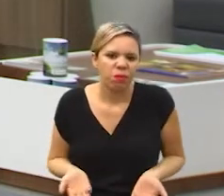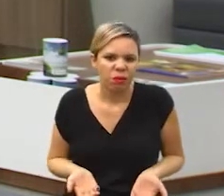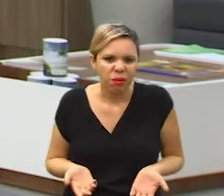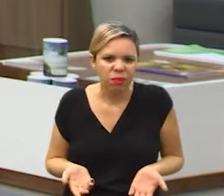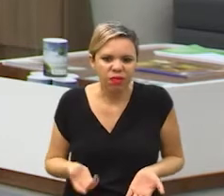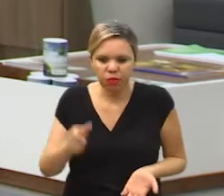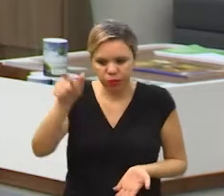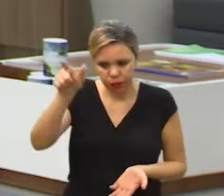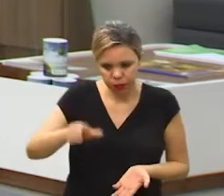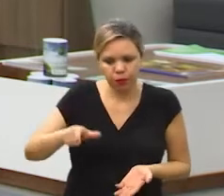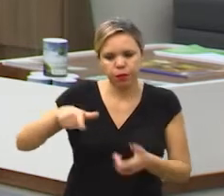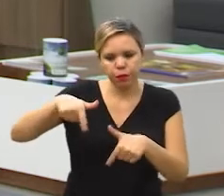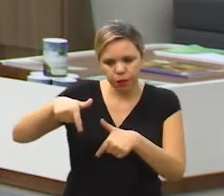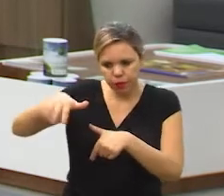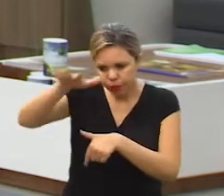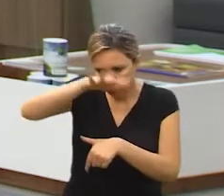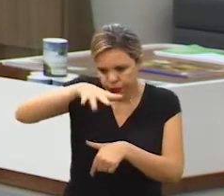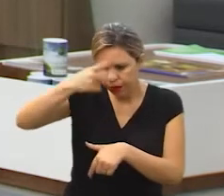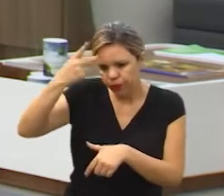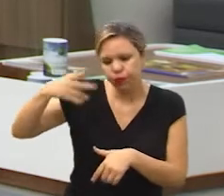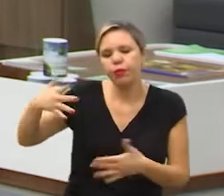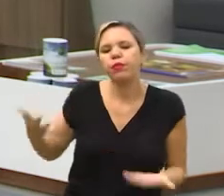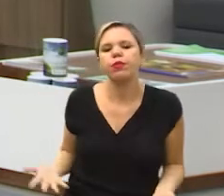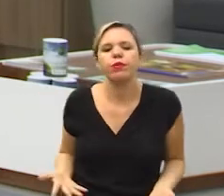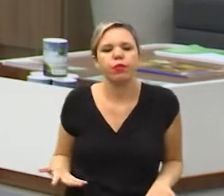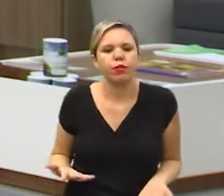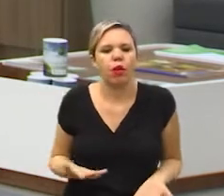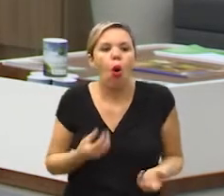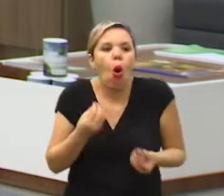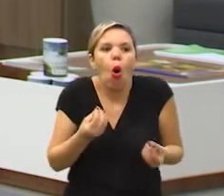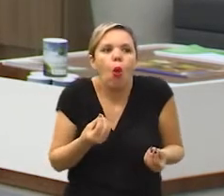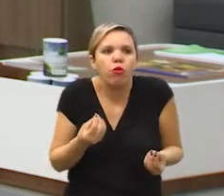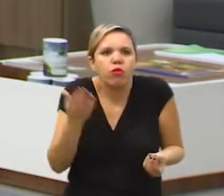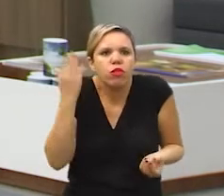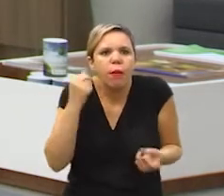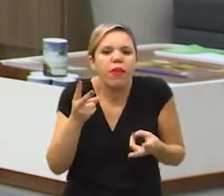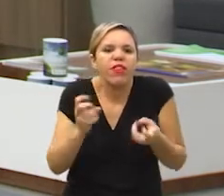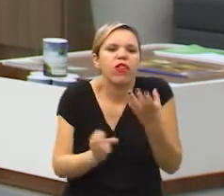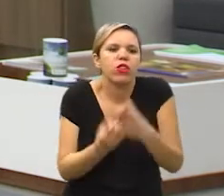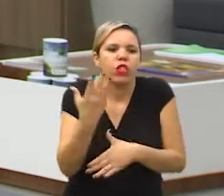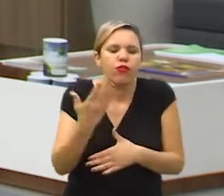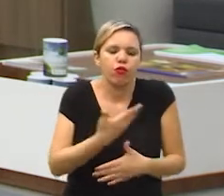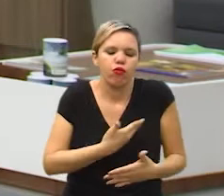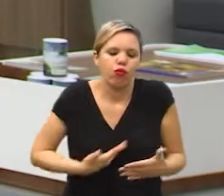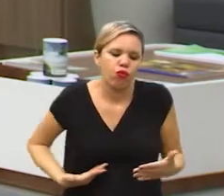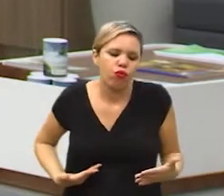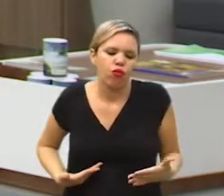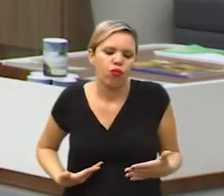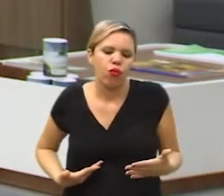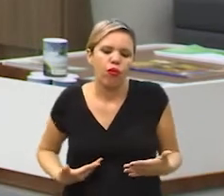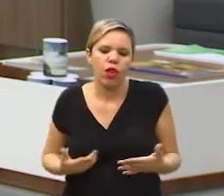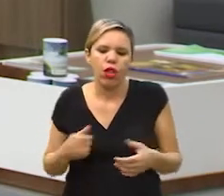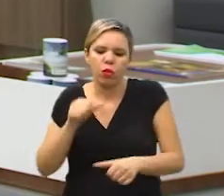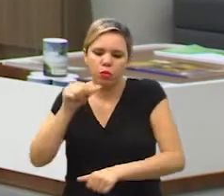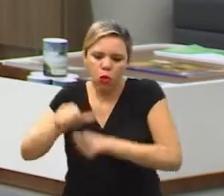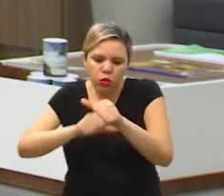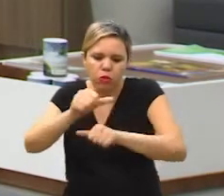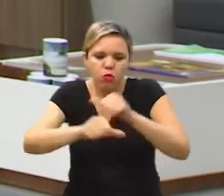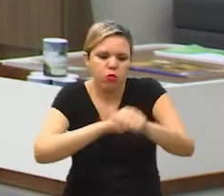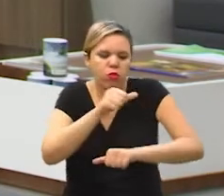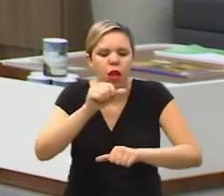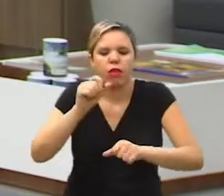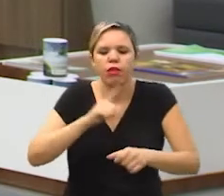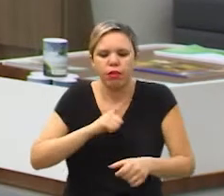que o trabalhador, a população em geral, ela não tem como prever. Então entra governo, como você disse, sai governo, há